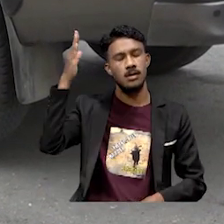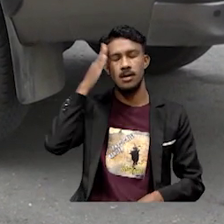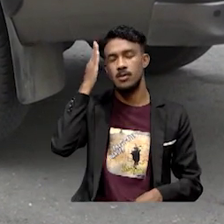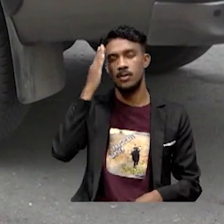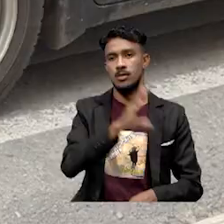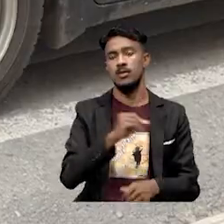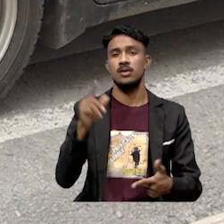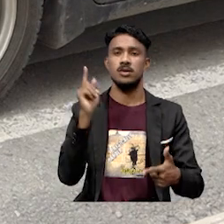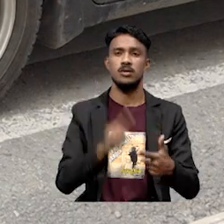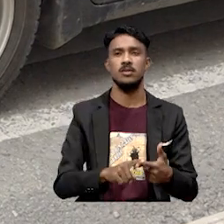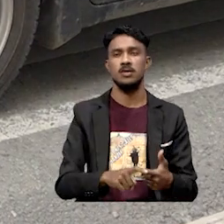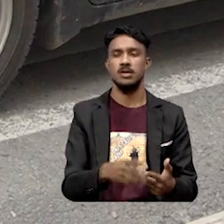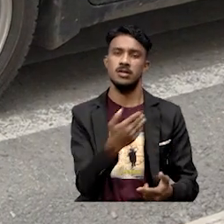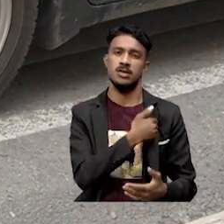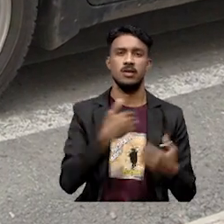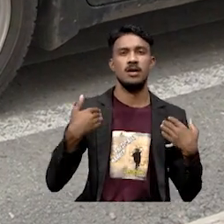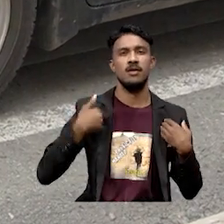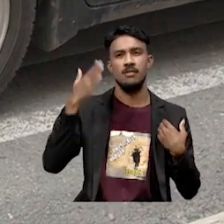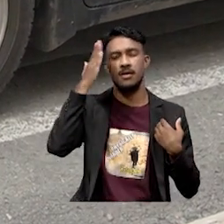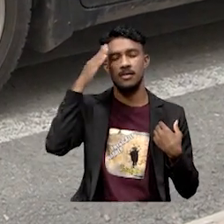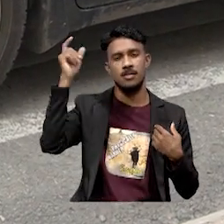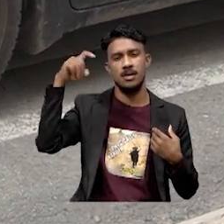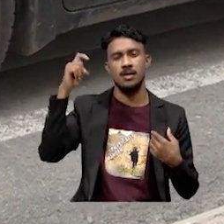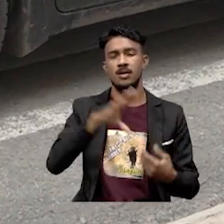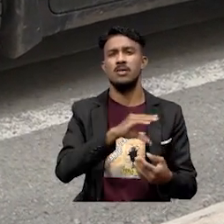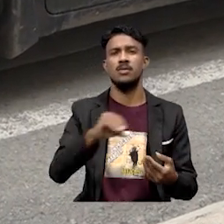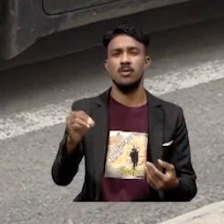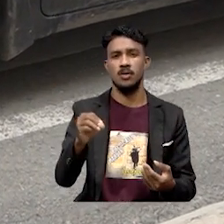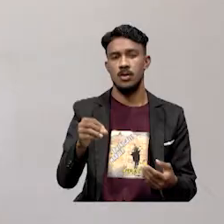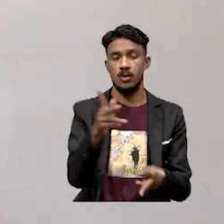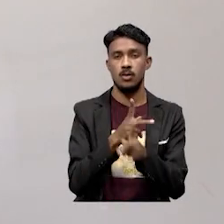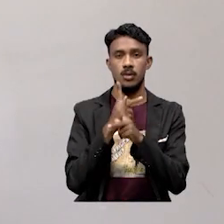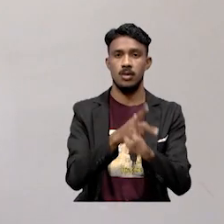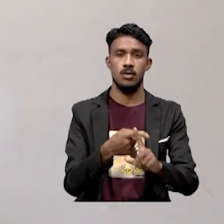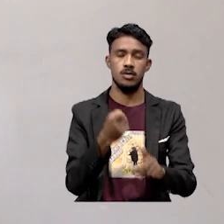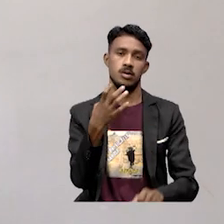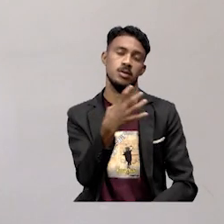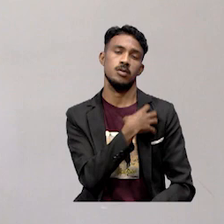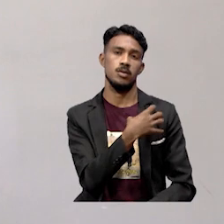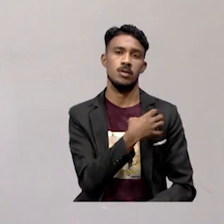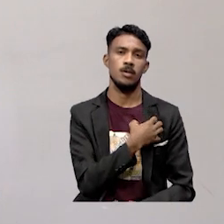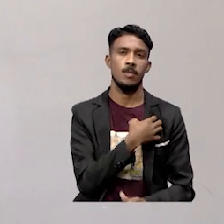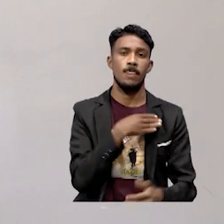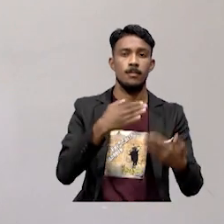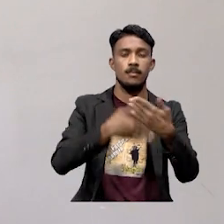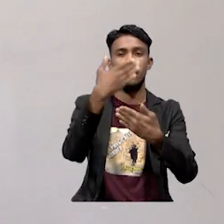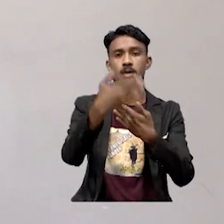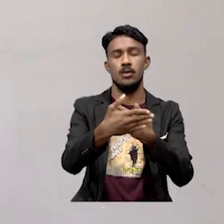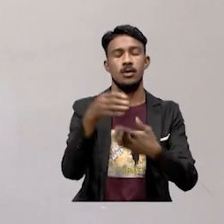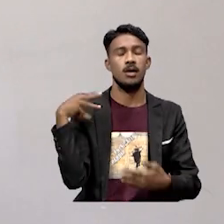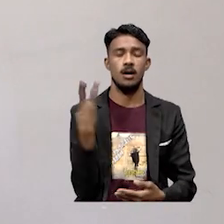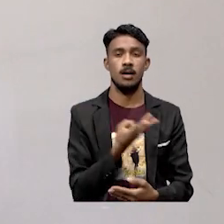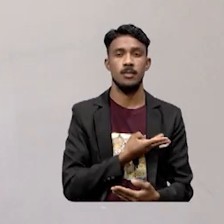que control máximo tenia colega sira polícia tane mak be bawen Amoso, o seu